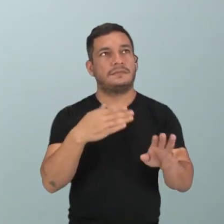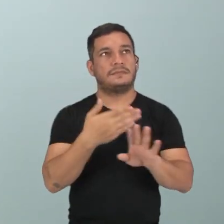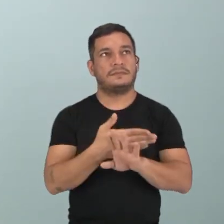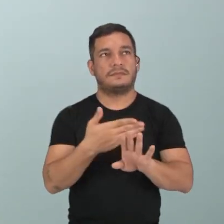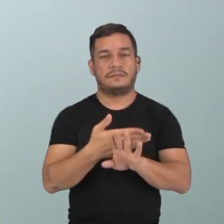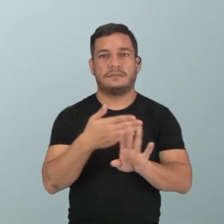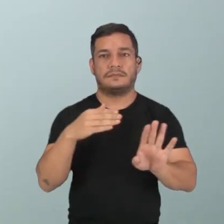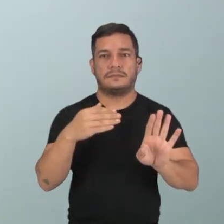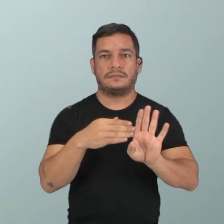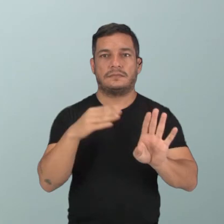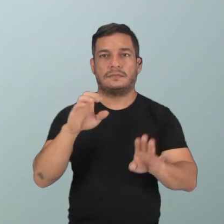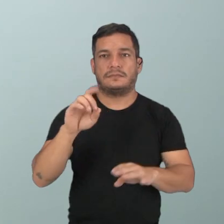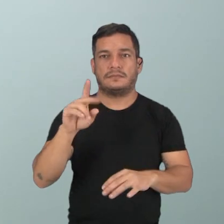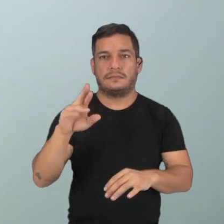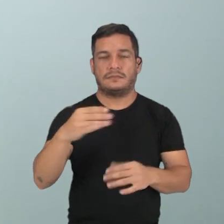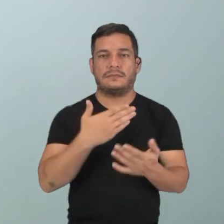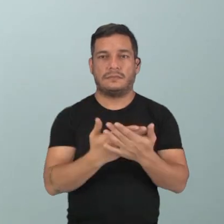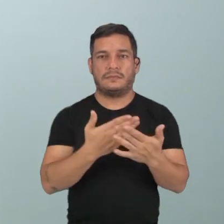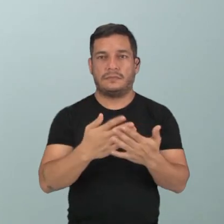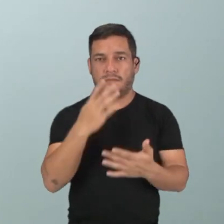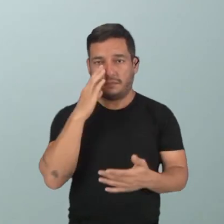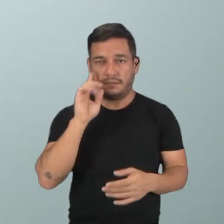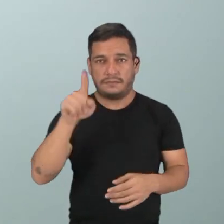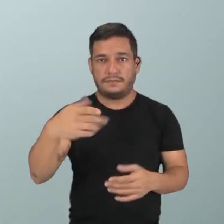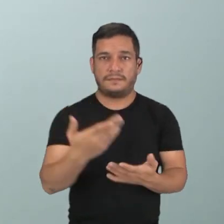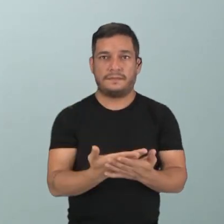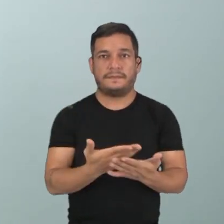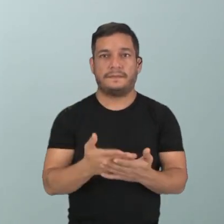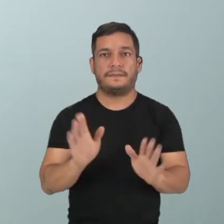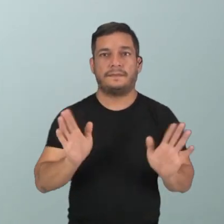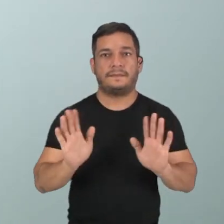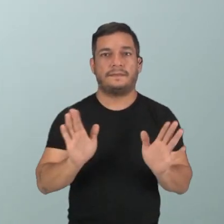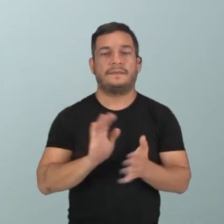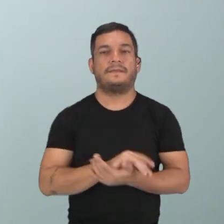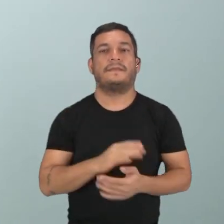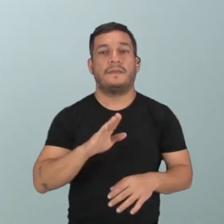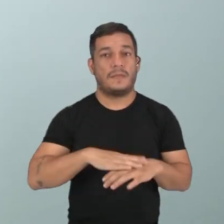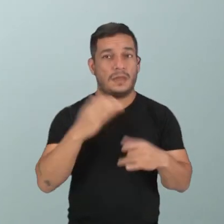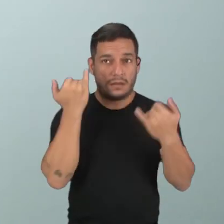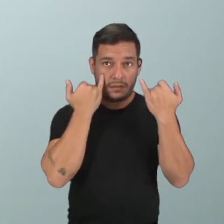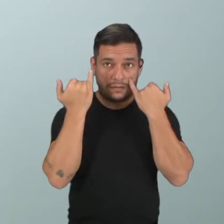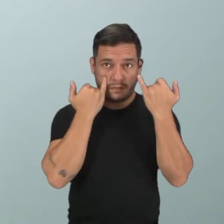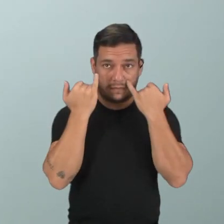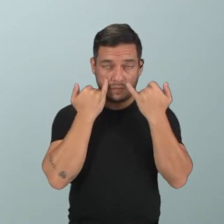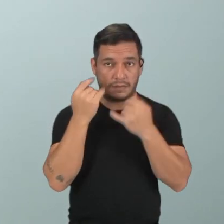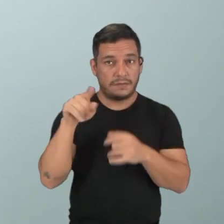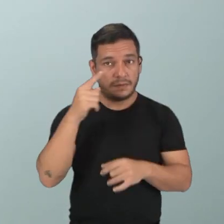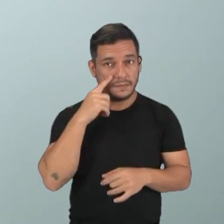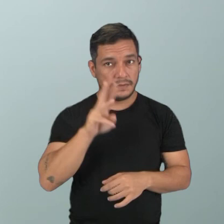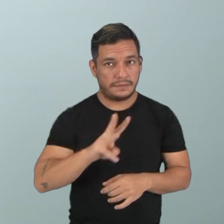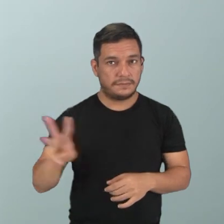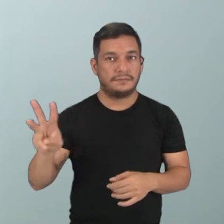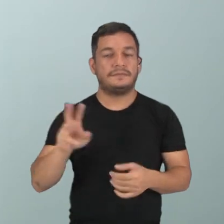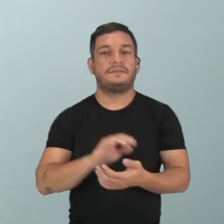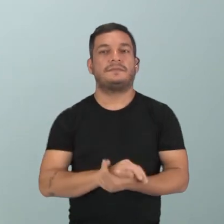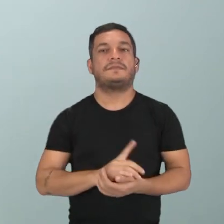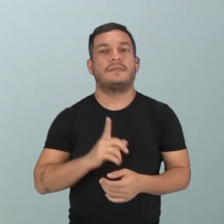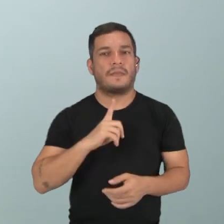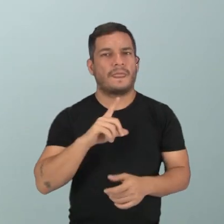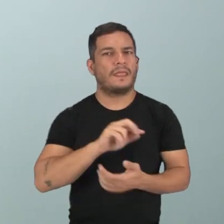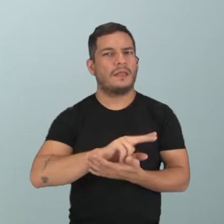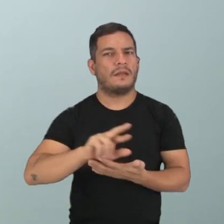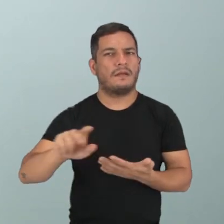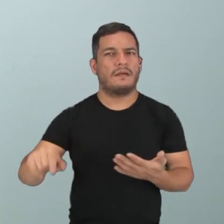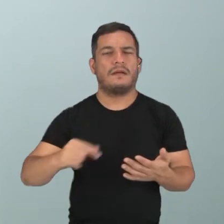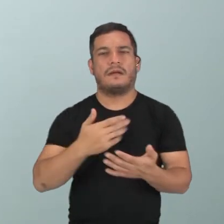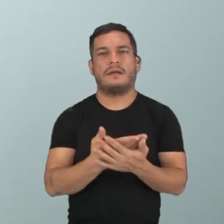próximas aulas. Bom estudo e até a próxima. Para mais informações, acesse a nossa plataforma Eduque. Lá estão